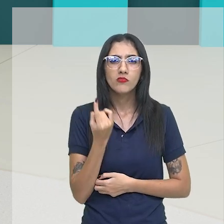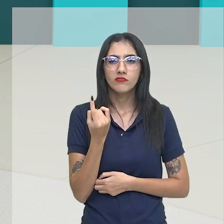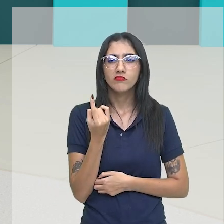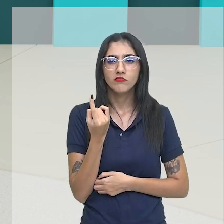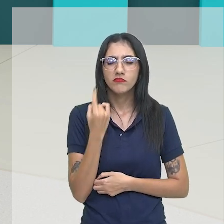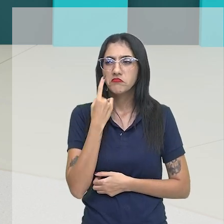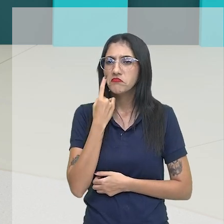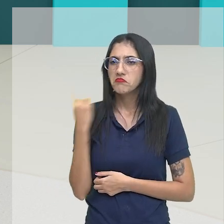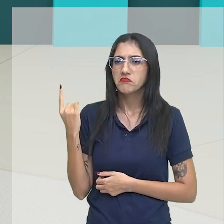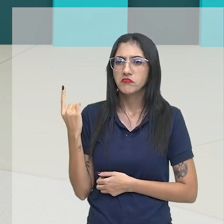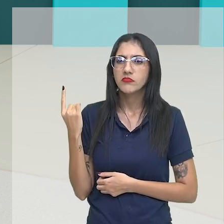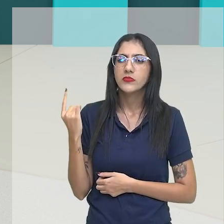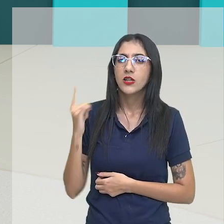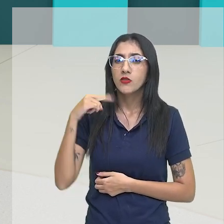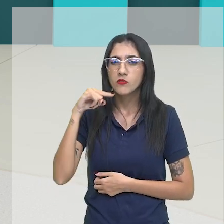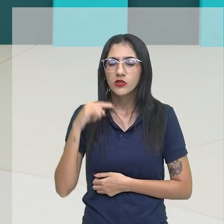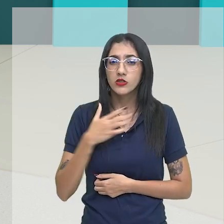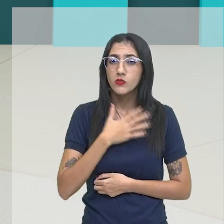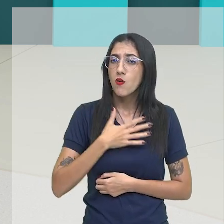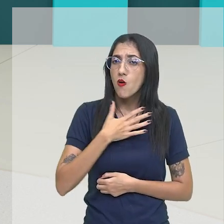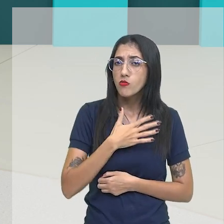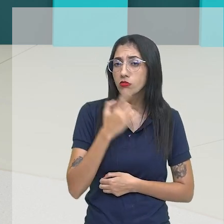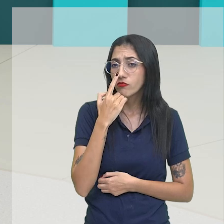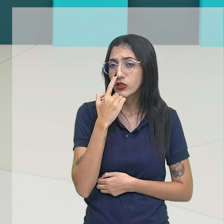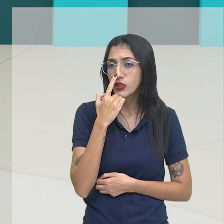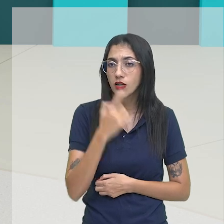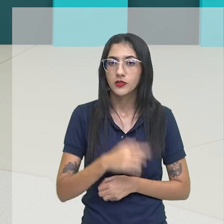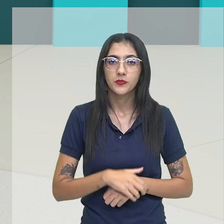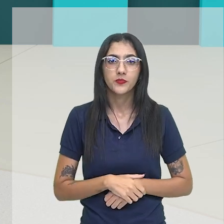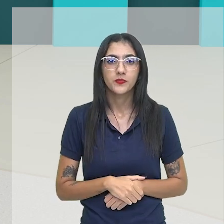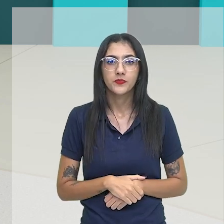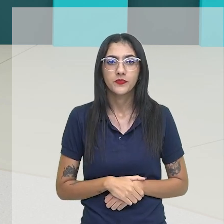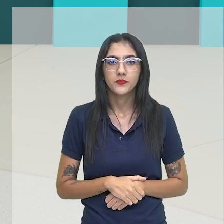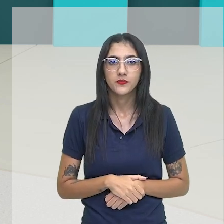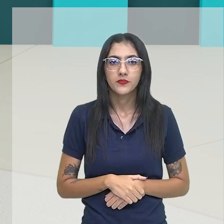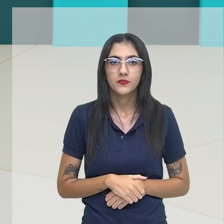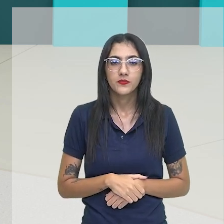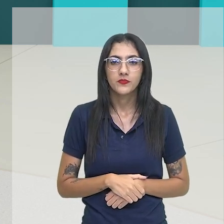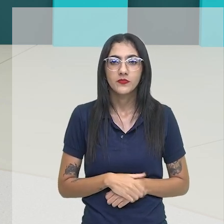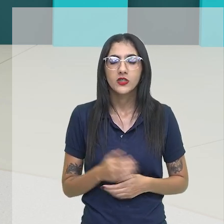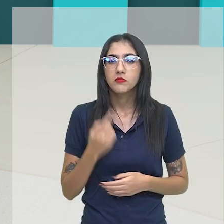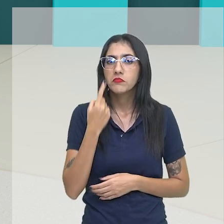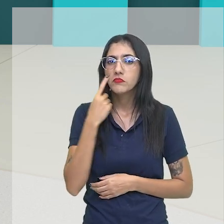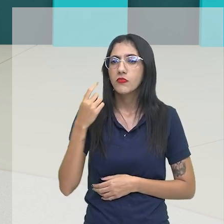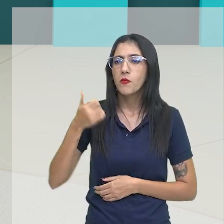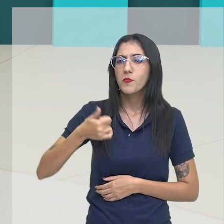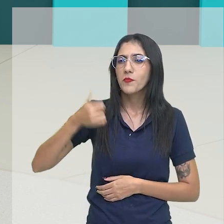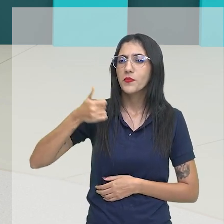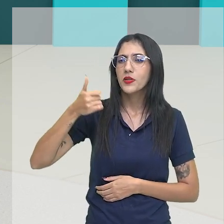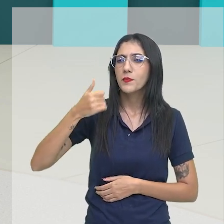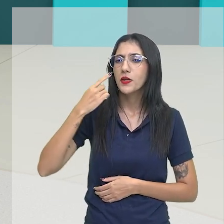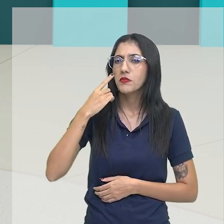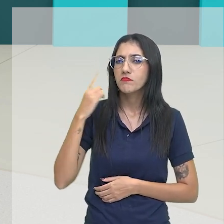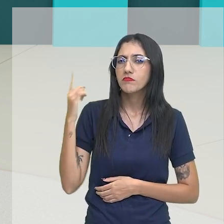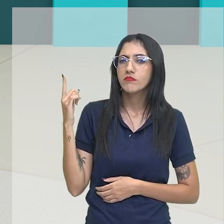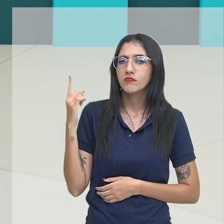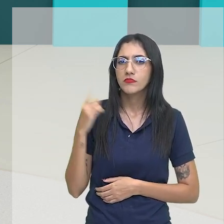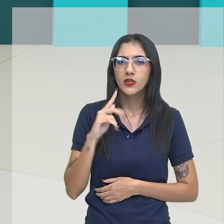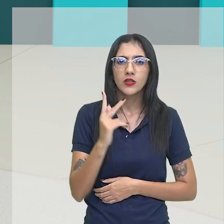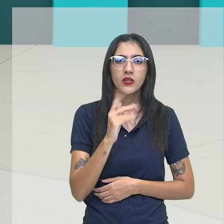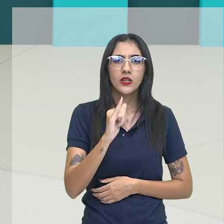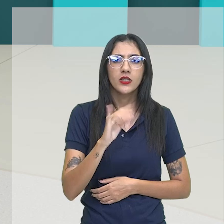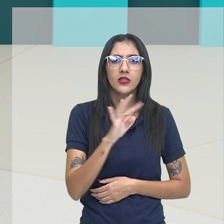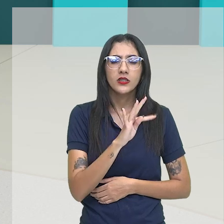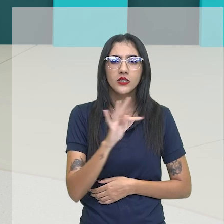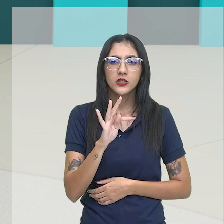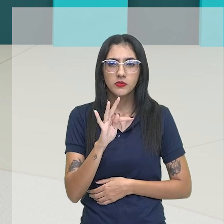se identifica para você executar. Nesse caso aqui, a gente vai fazer o HIIT. Eu vou mostrar aqui para vocês. E aí, vou